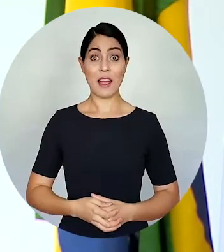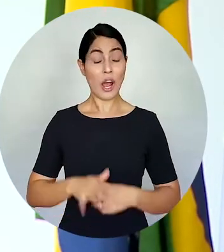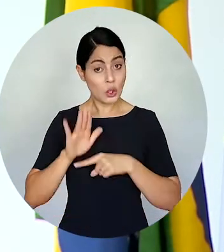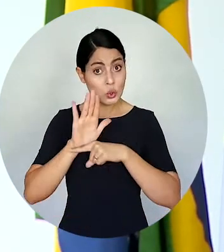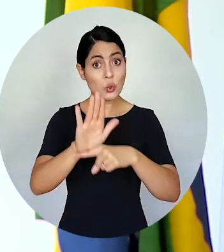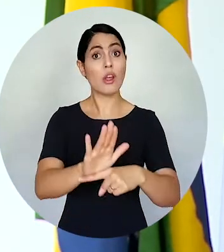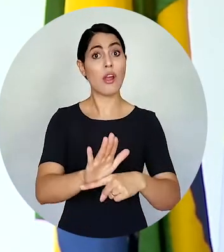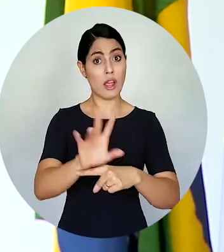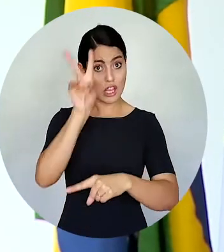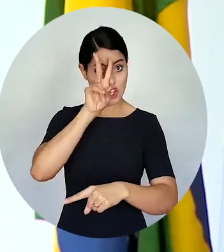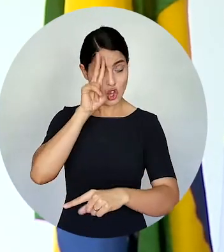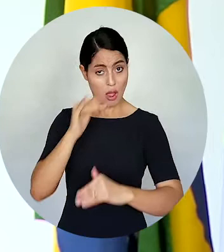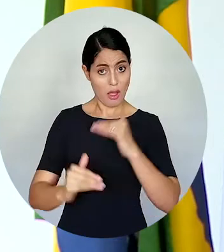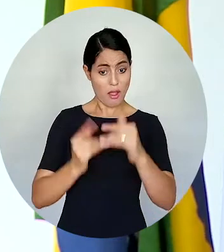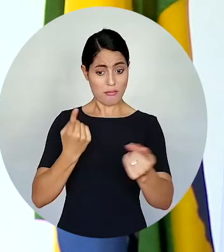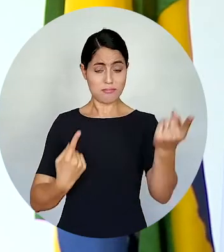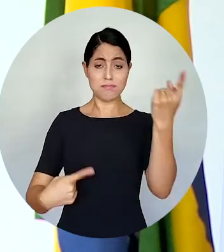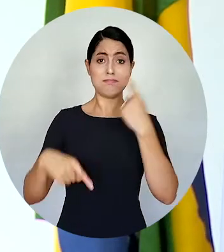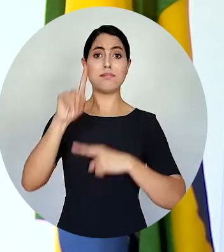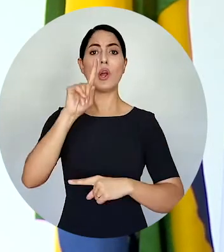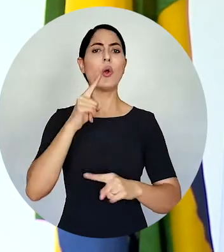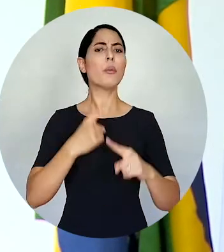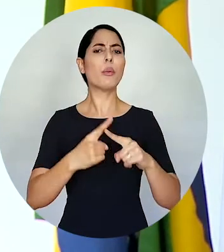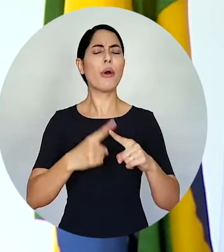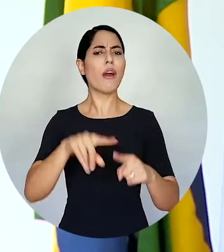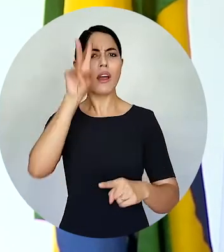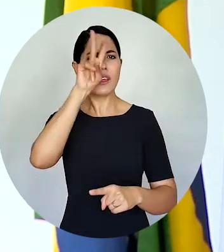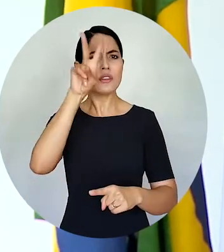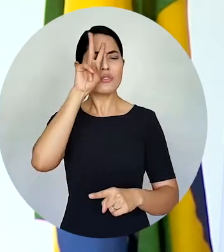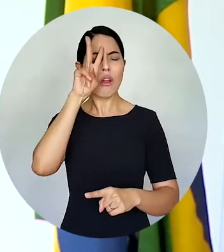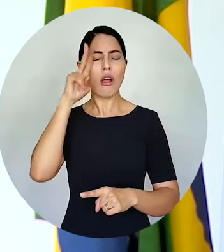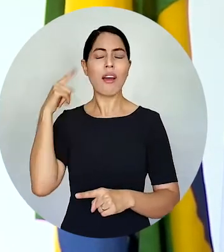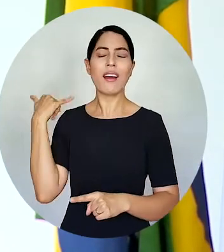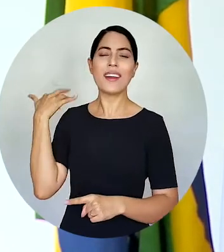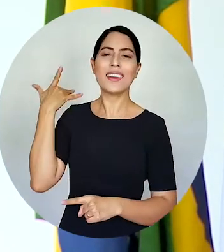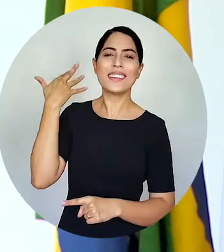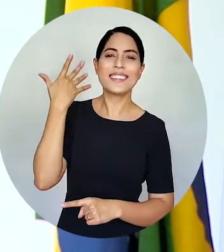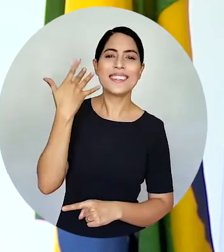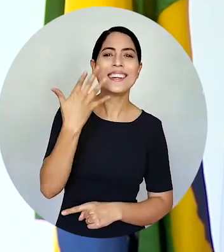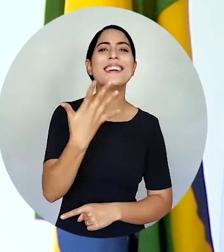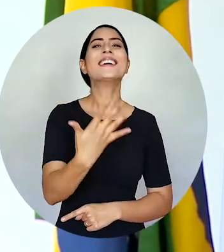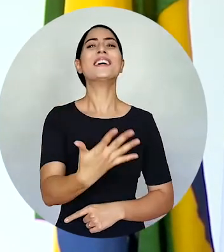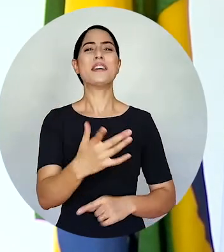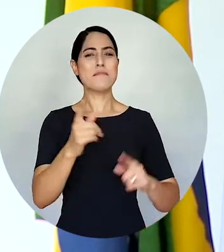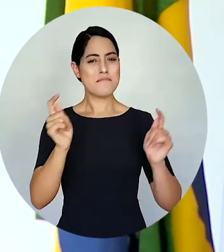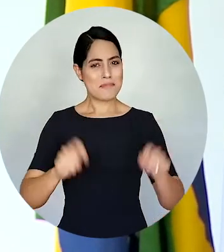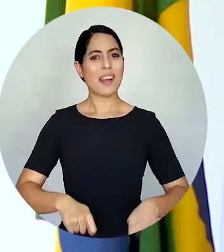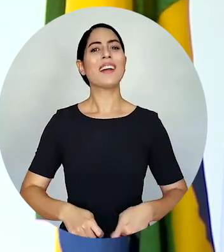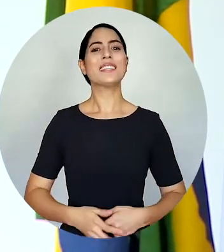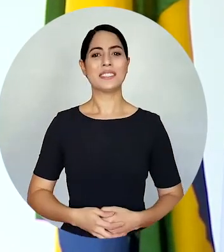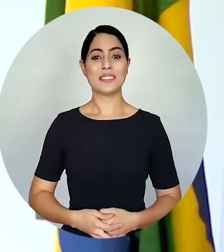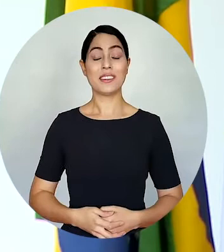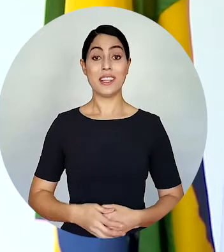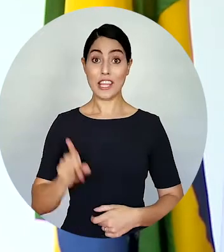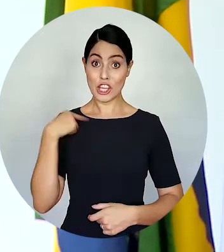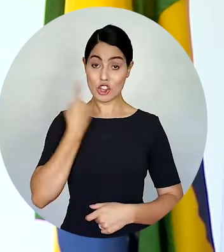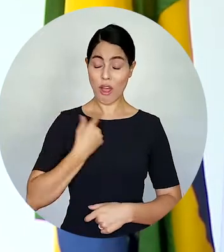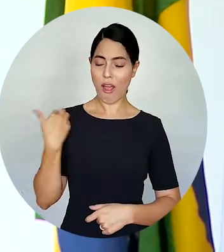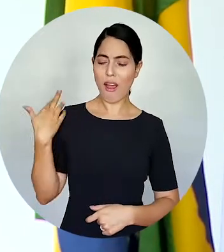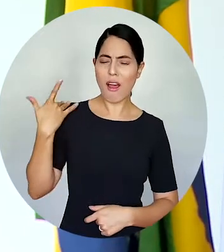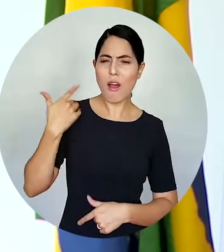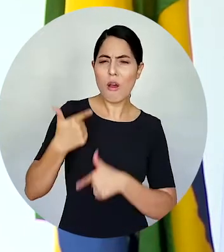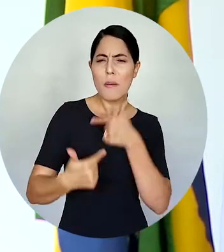a construir essa história. O importante da história é a sua narrativa. E poder colaborar com esta